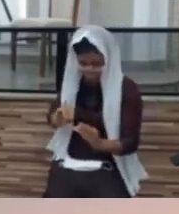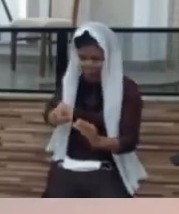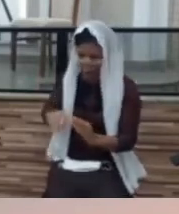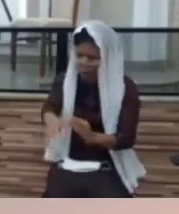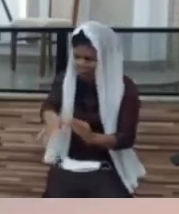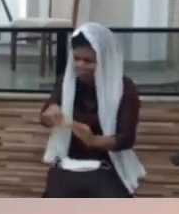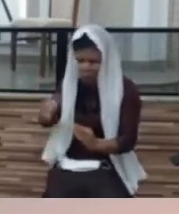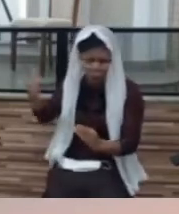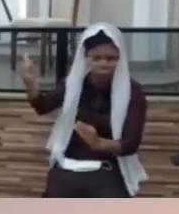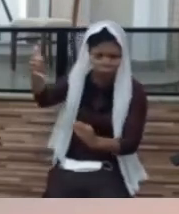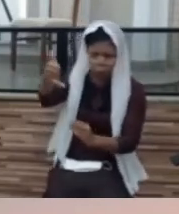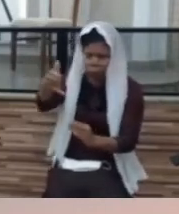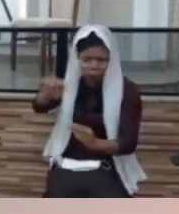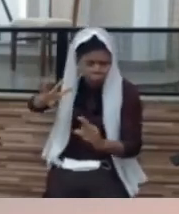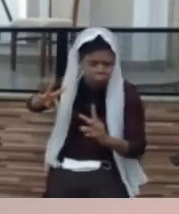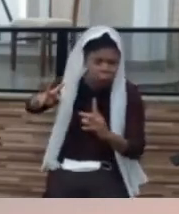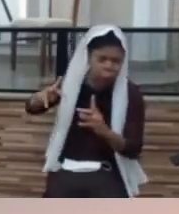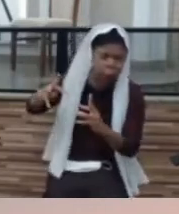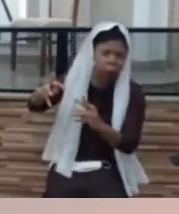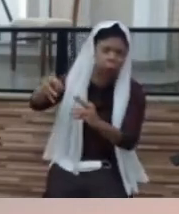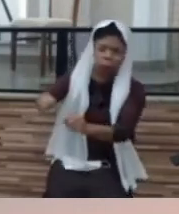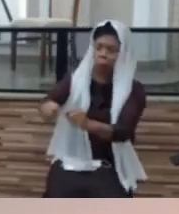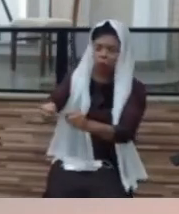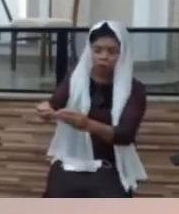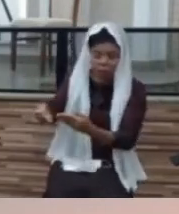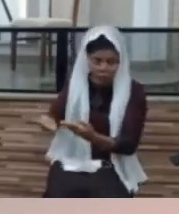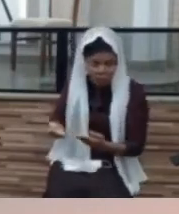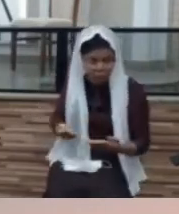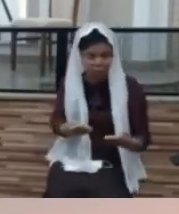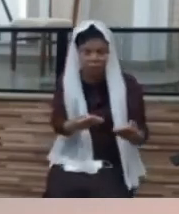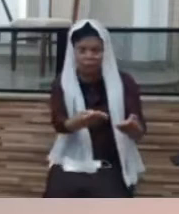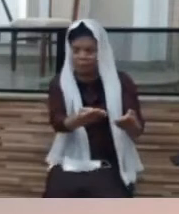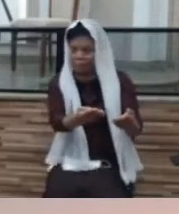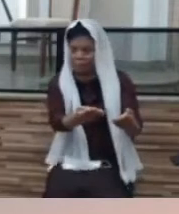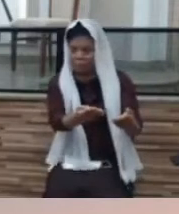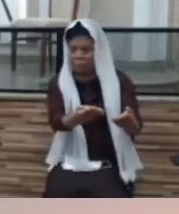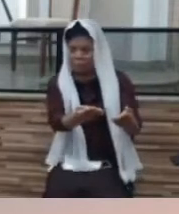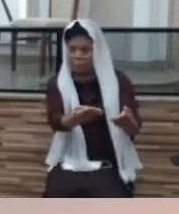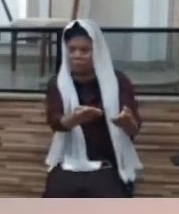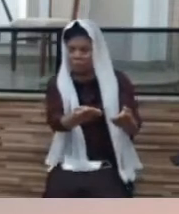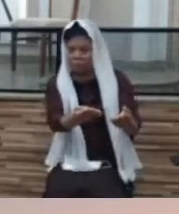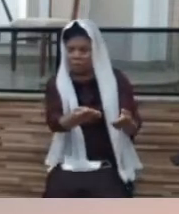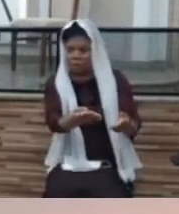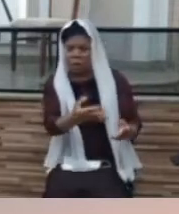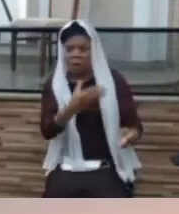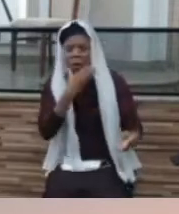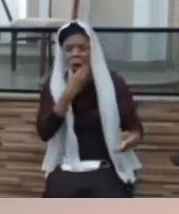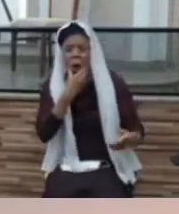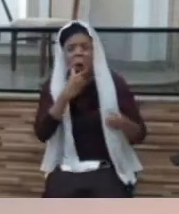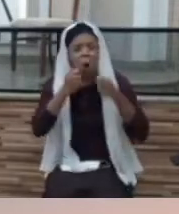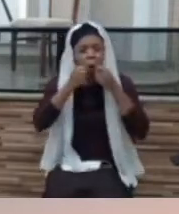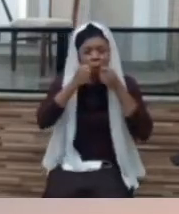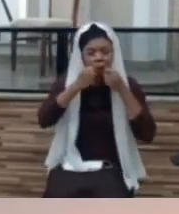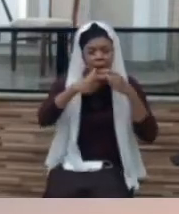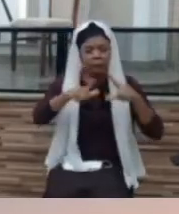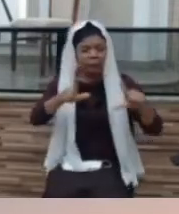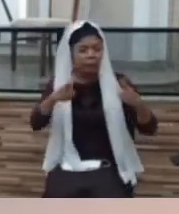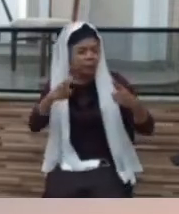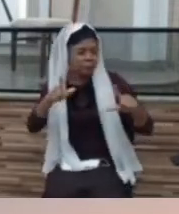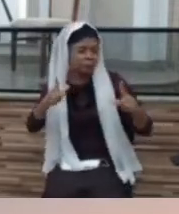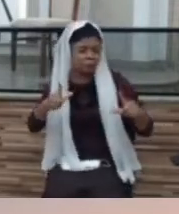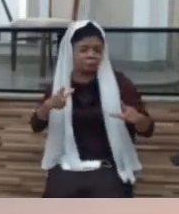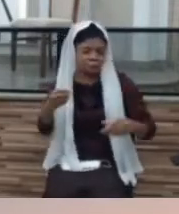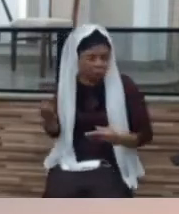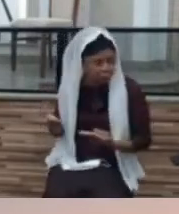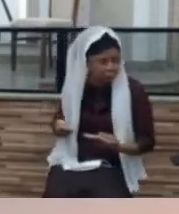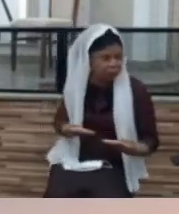do azeite, que se ordenaram para os levitas e cantores e porteiros, como também a oferta alçada para